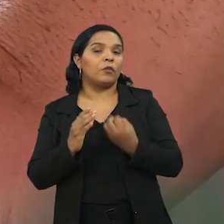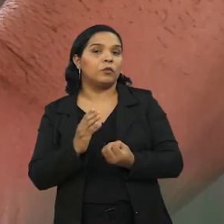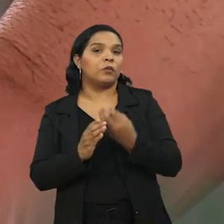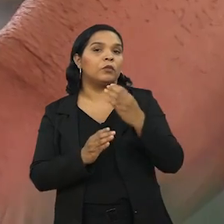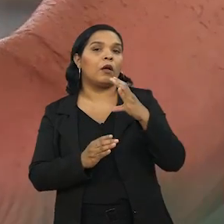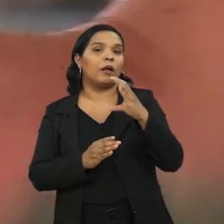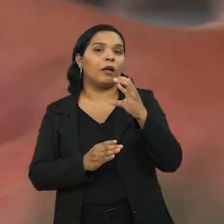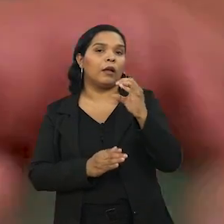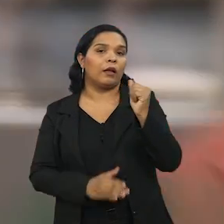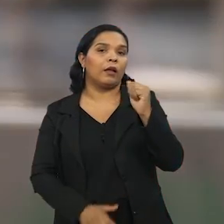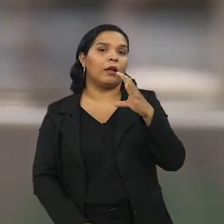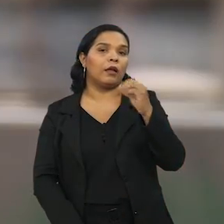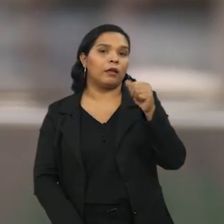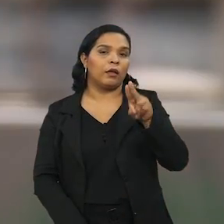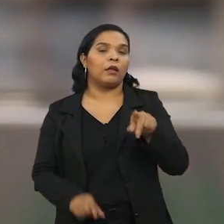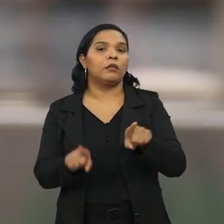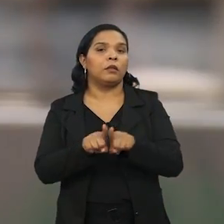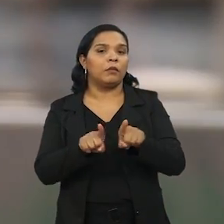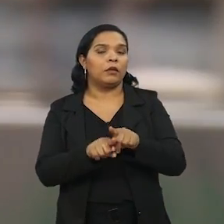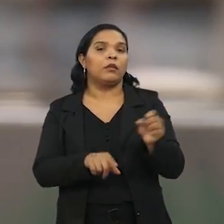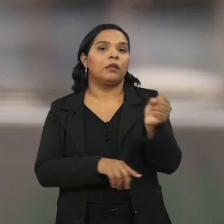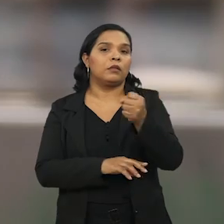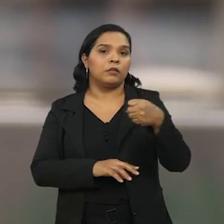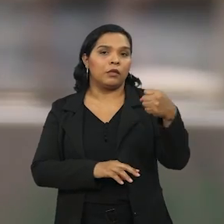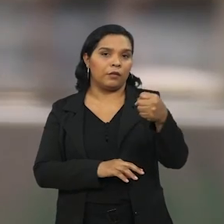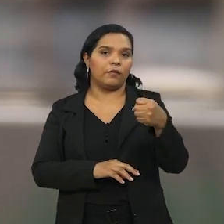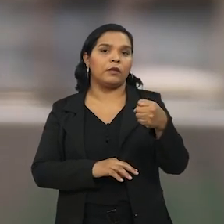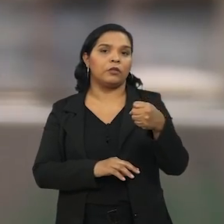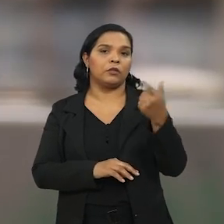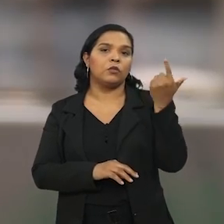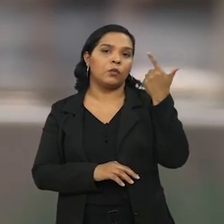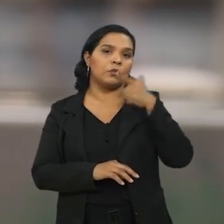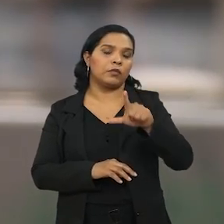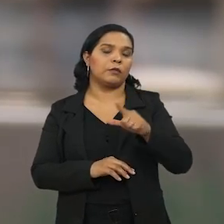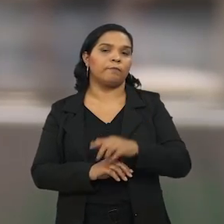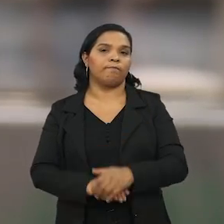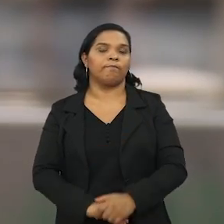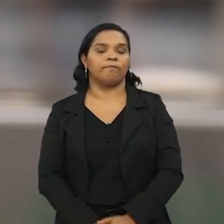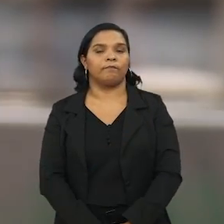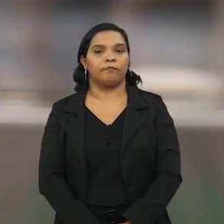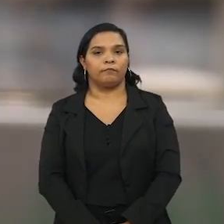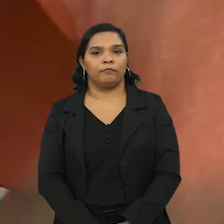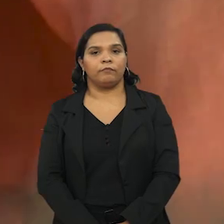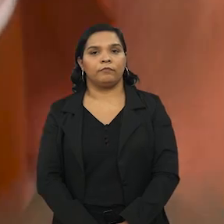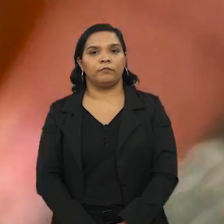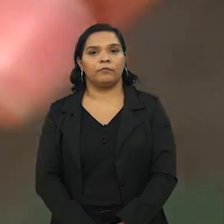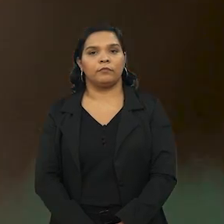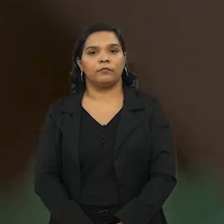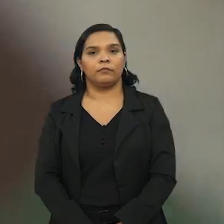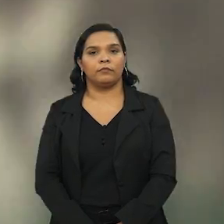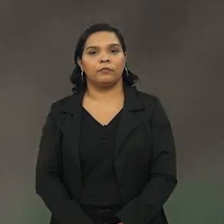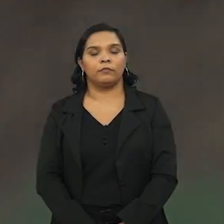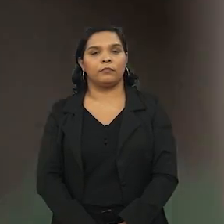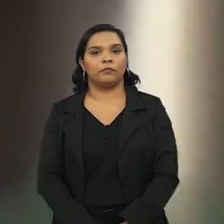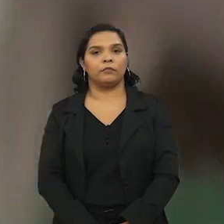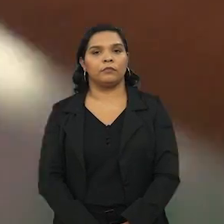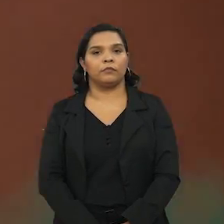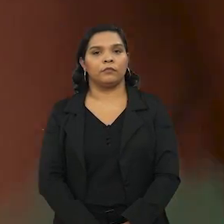produção do nosso cacau, a gente vai ter uma cerveja produzida aqui e a gente conseguir também a questão da denominação de origem.